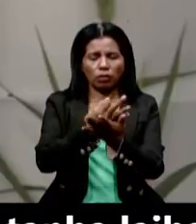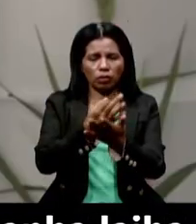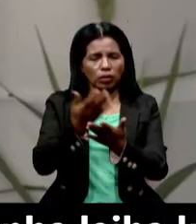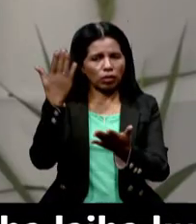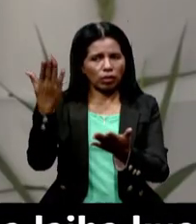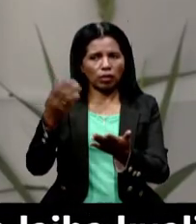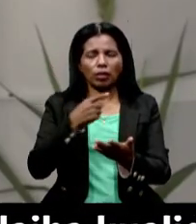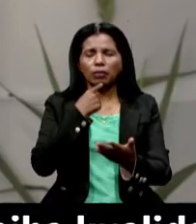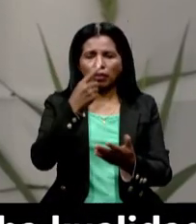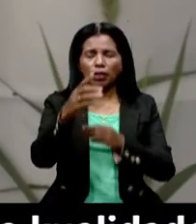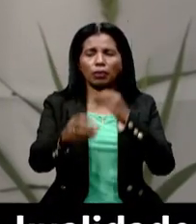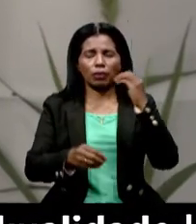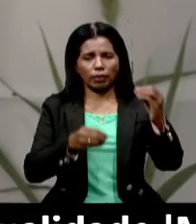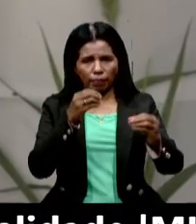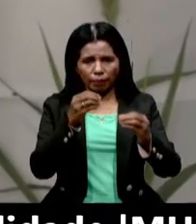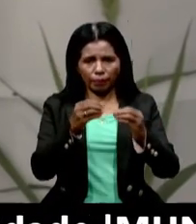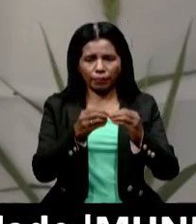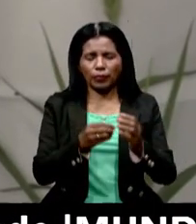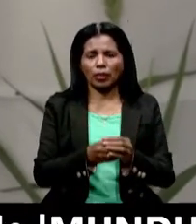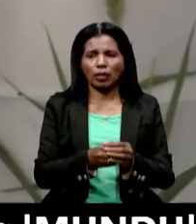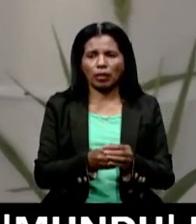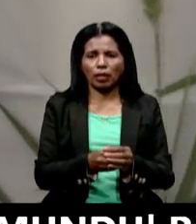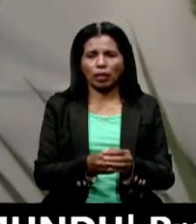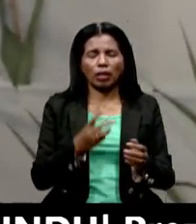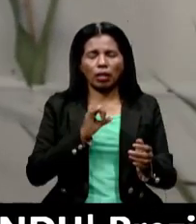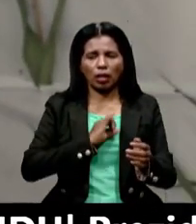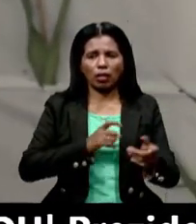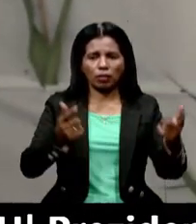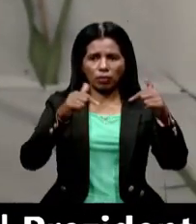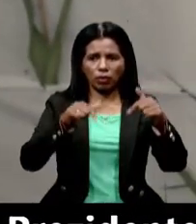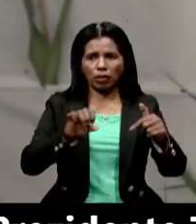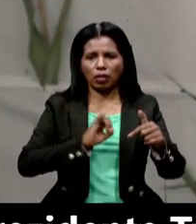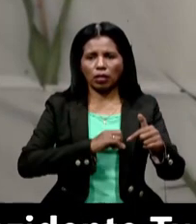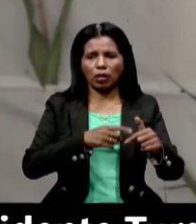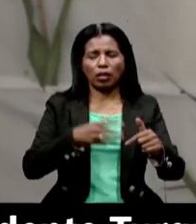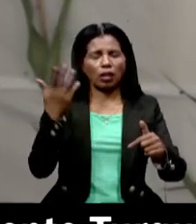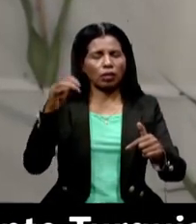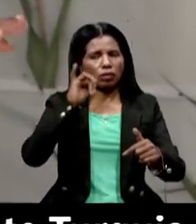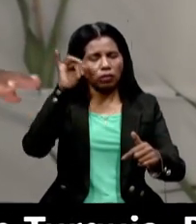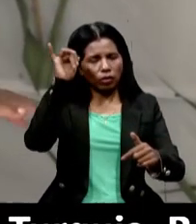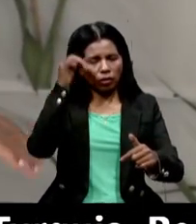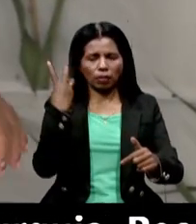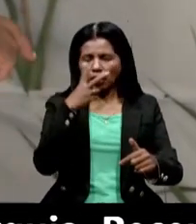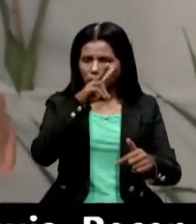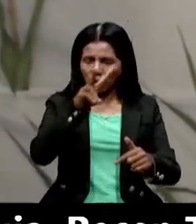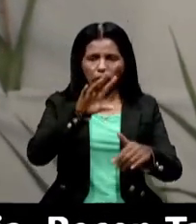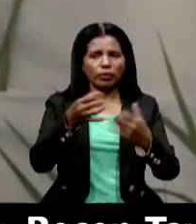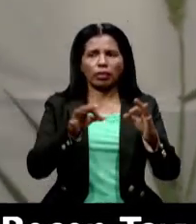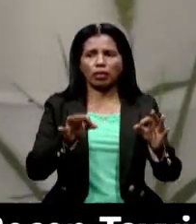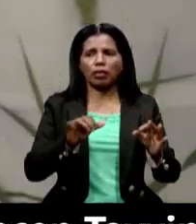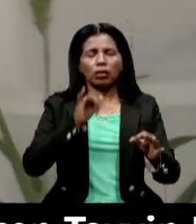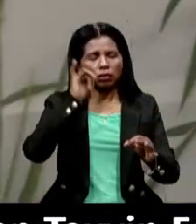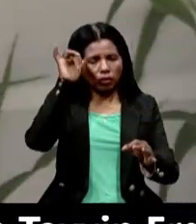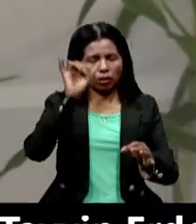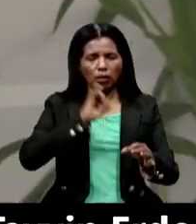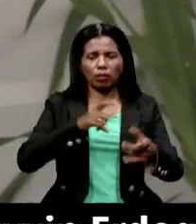hinti mitiona ke de surti o hin mai kedes e o hin ha de de usi a mi are diona bodne surti o hin